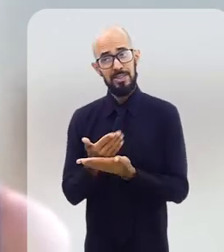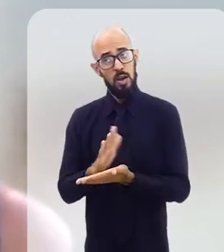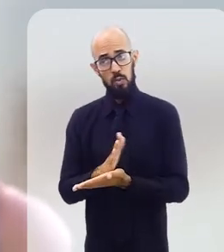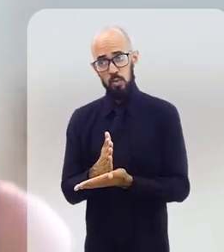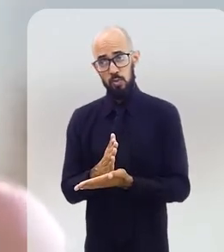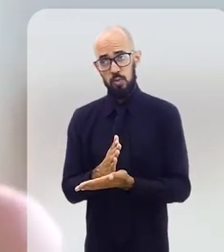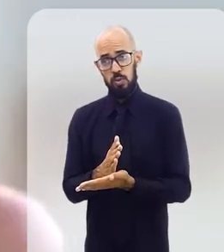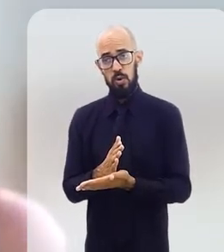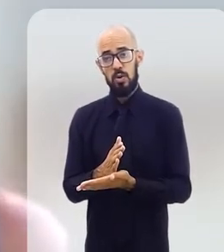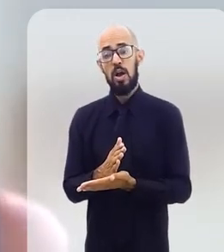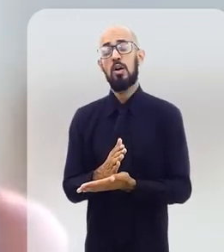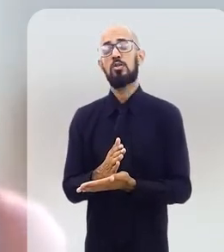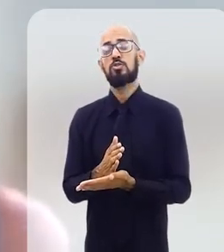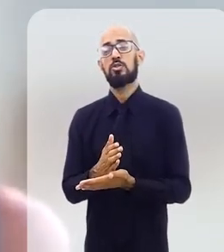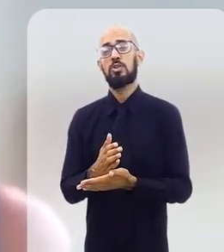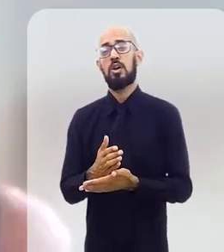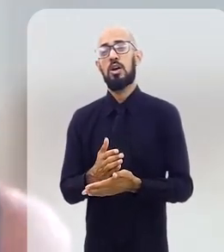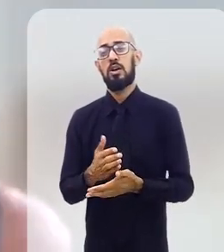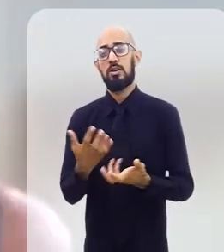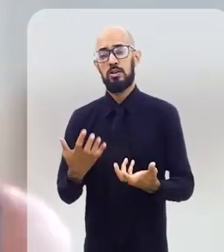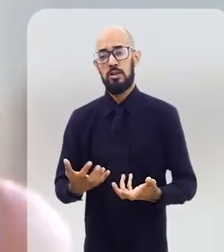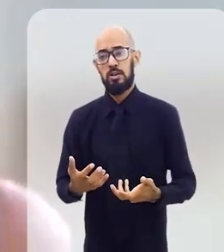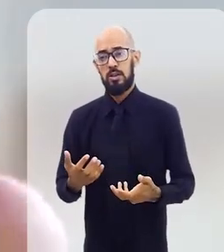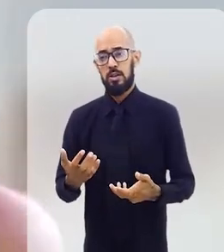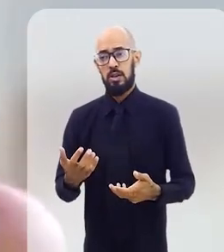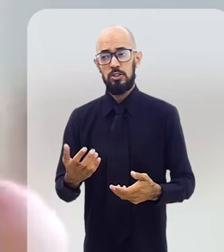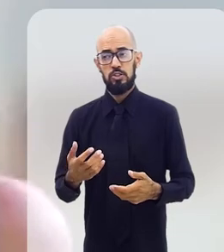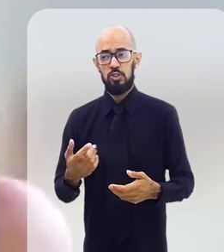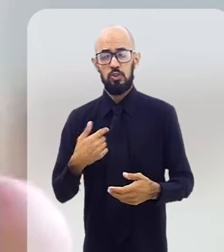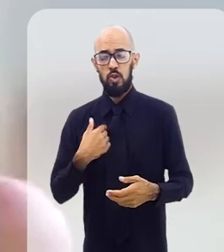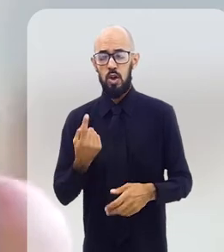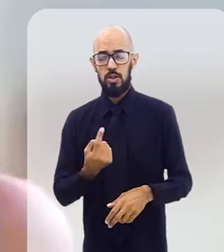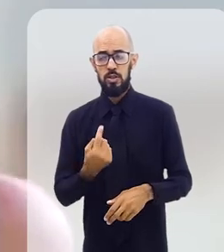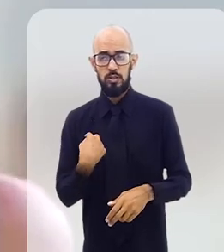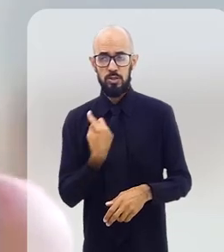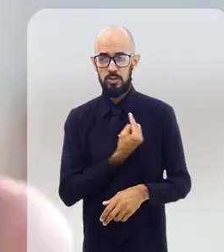quis desestimular esse empresário a